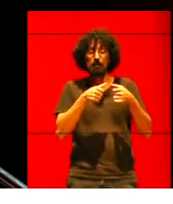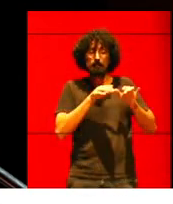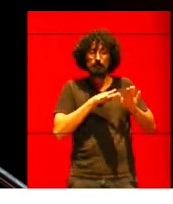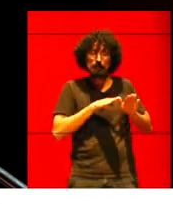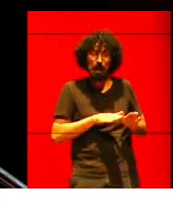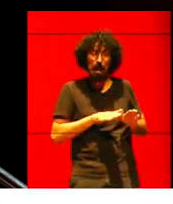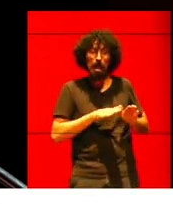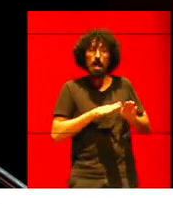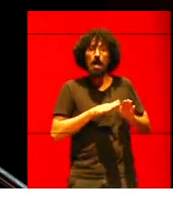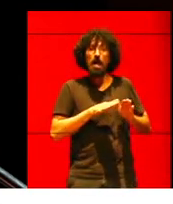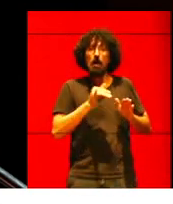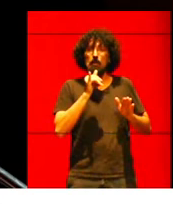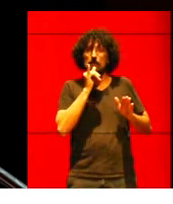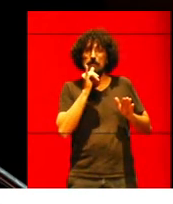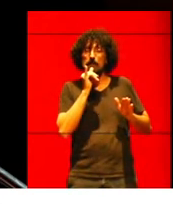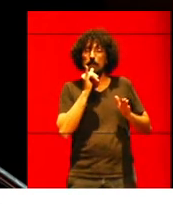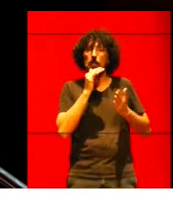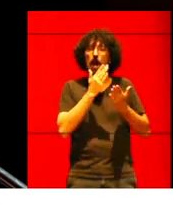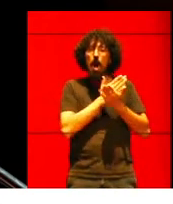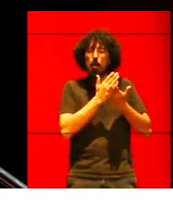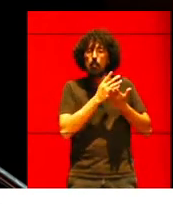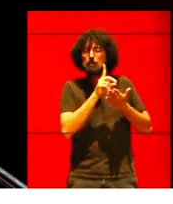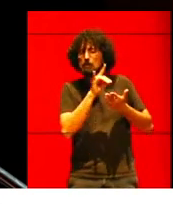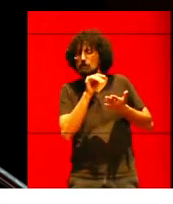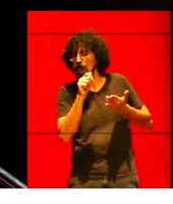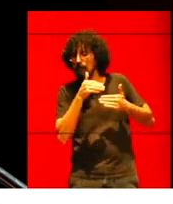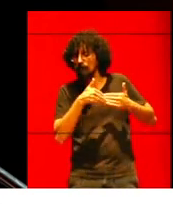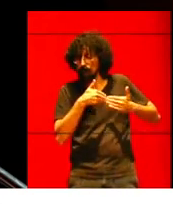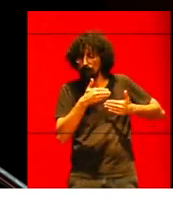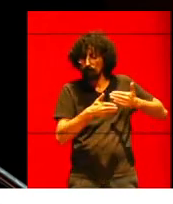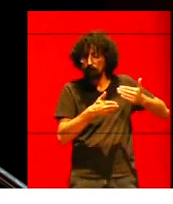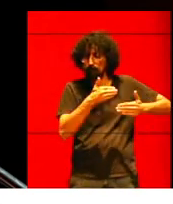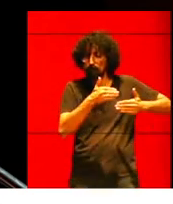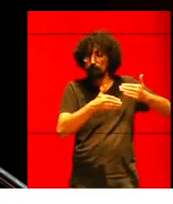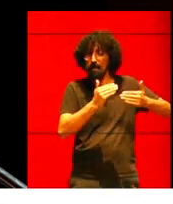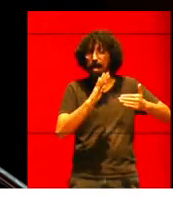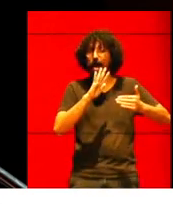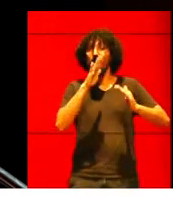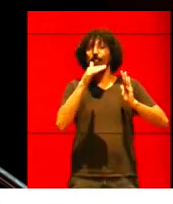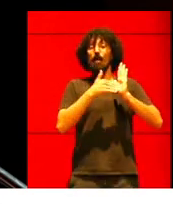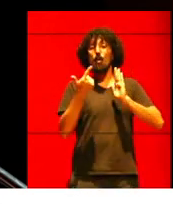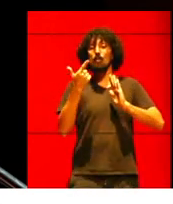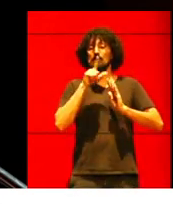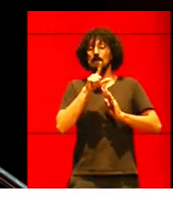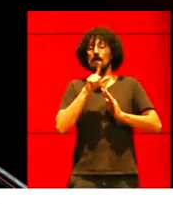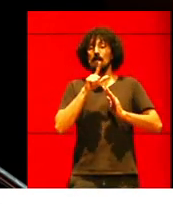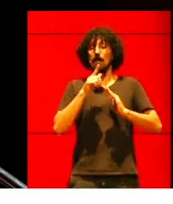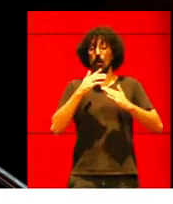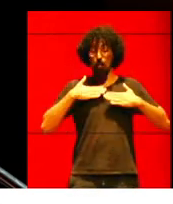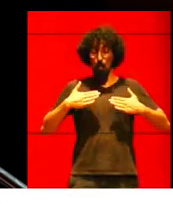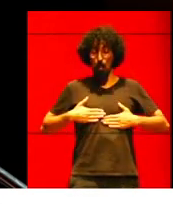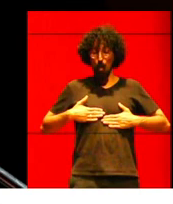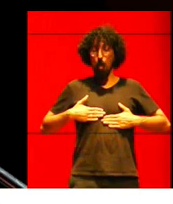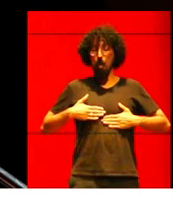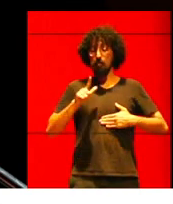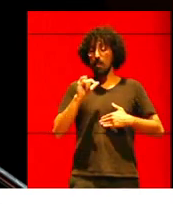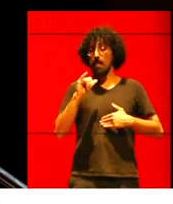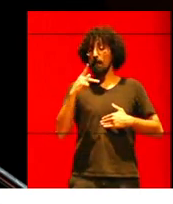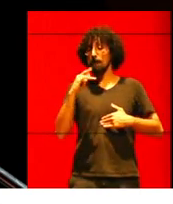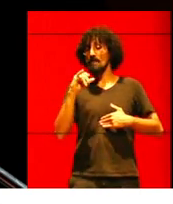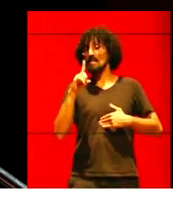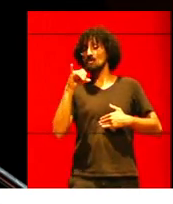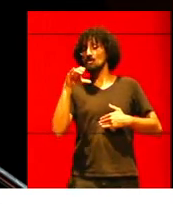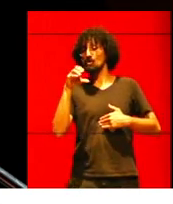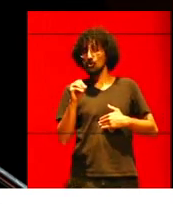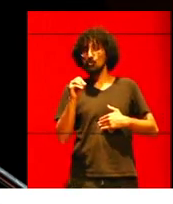alguns dias se recuperando e repondo a camada de lipídios das penas dela,